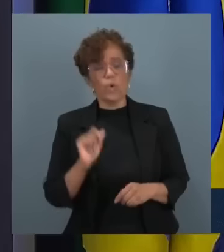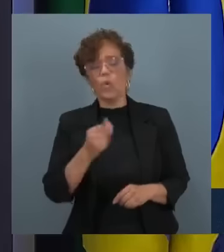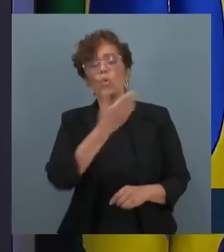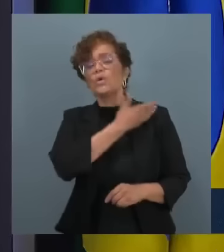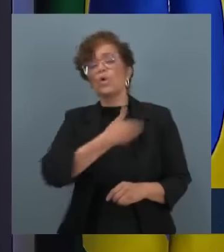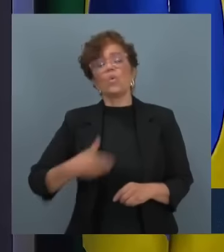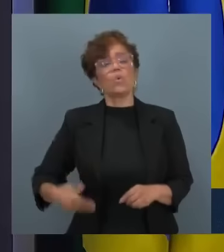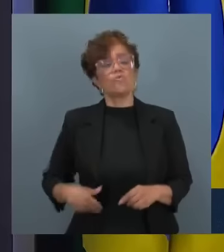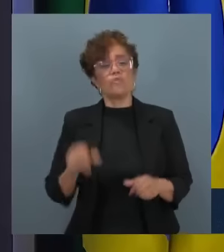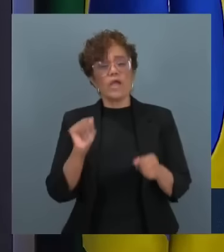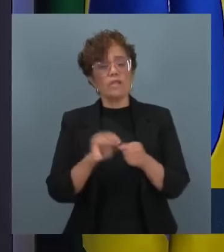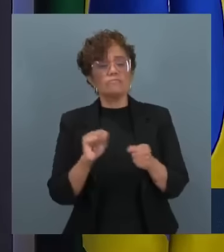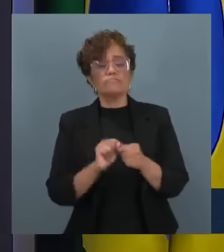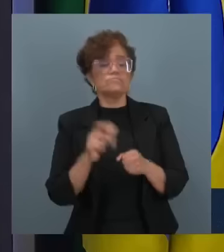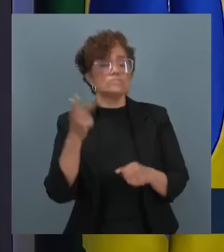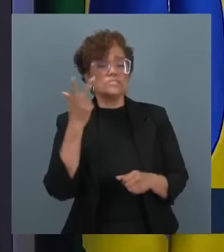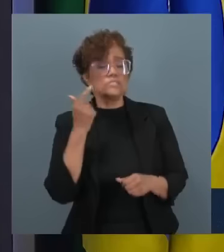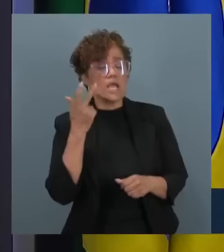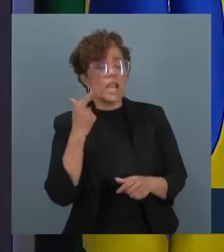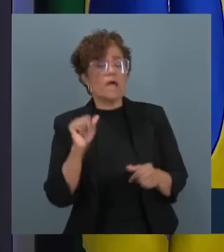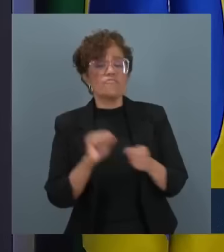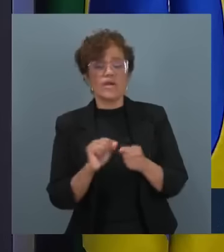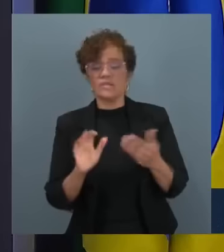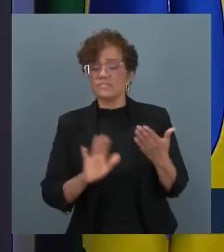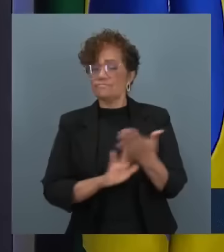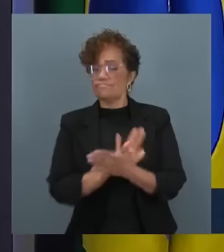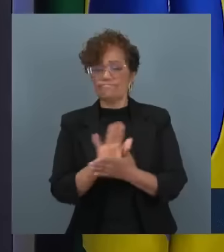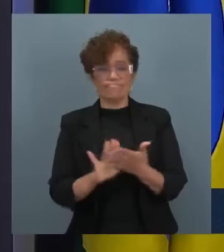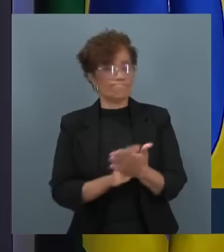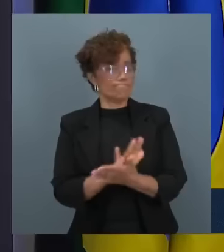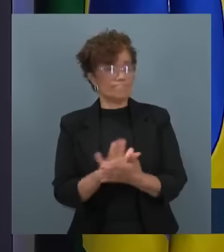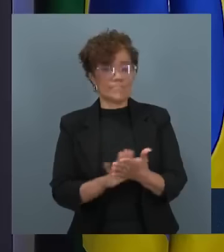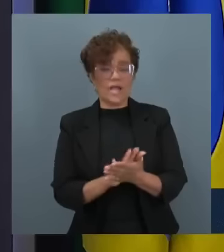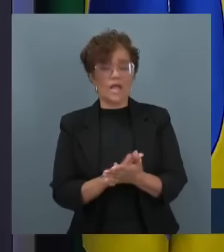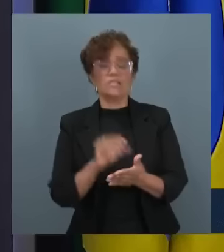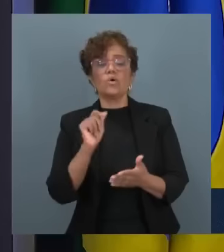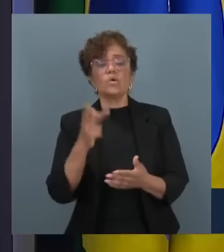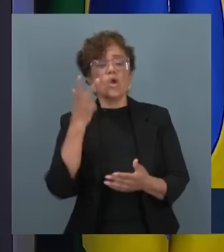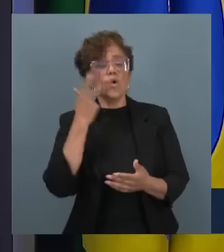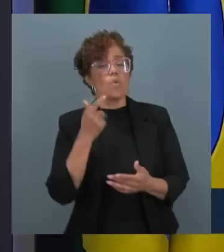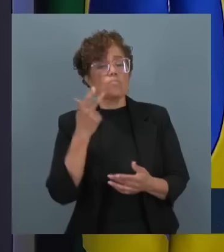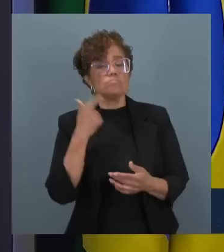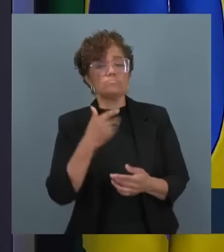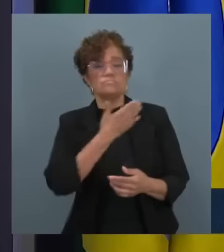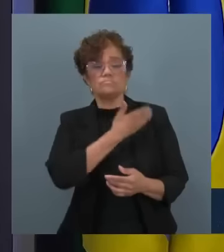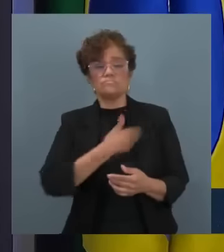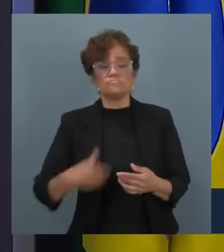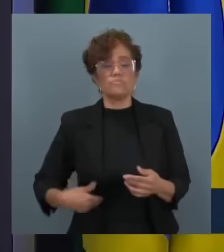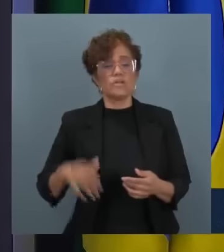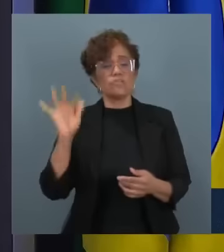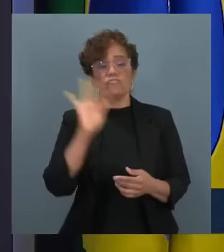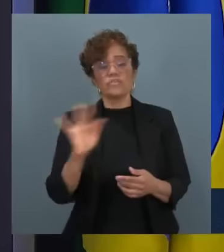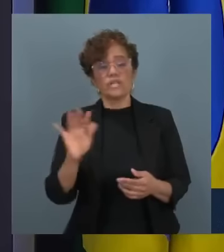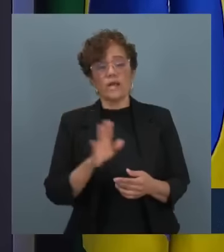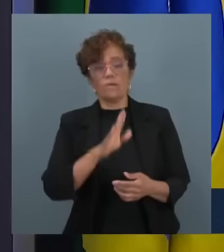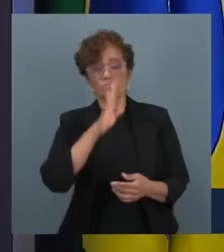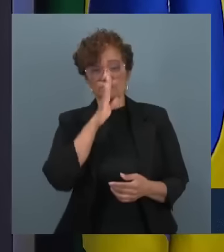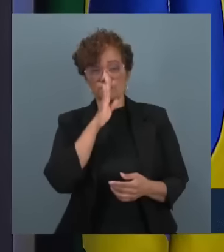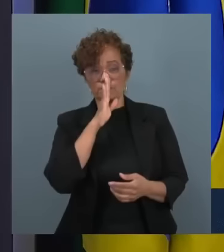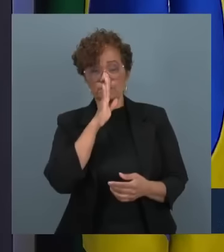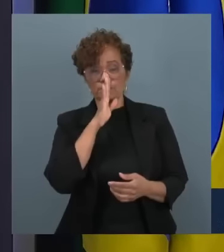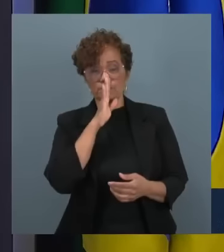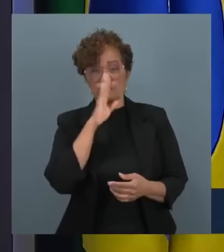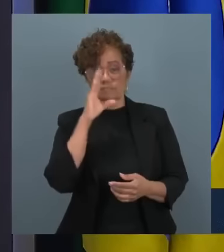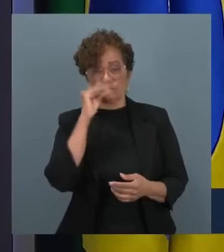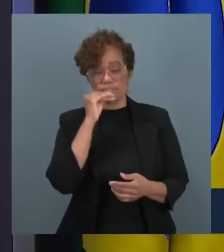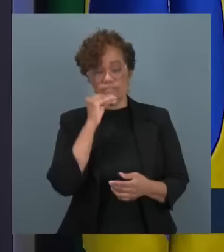Ceará diante dessa perseguição? Nada concreto. O que faz o governo federal? Silêncio. A omissão é tão